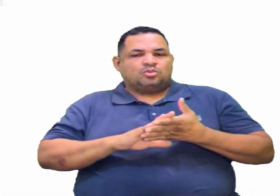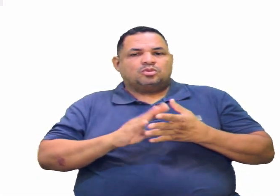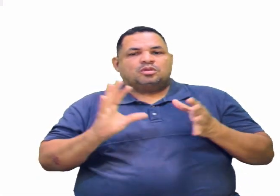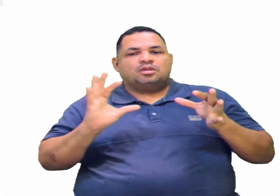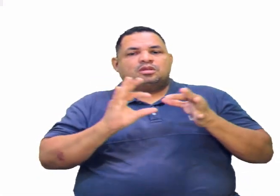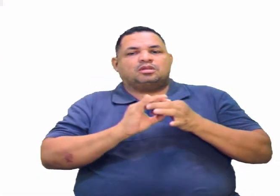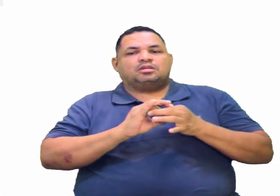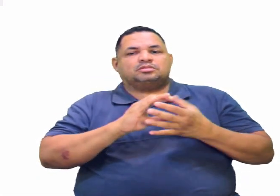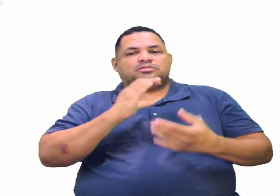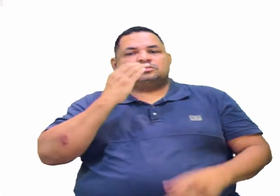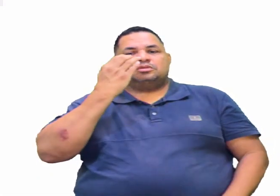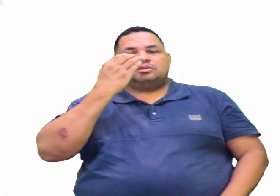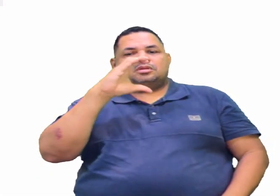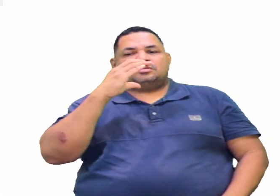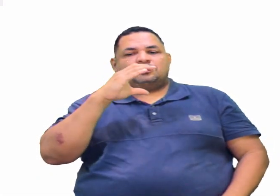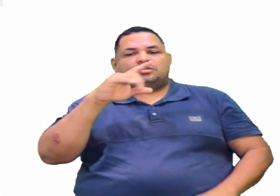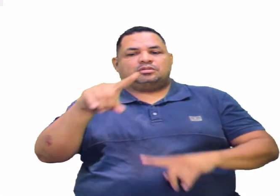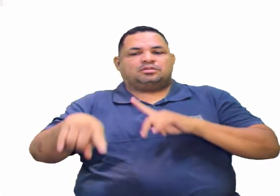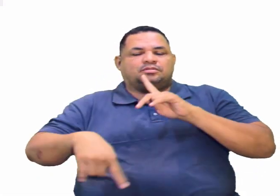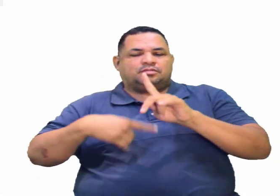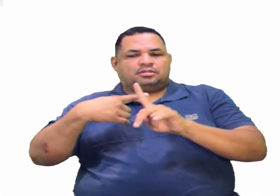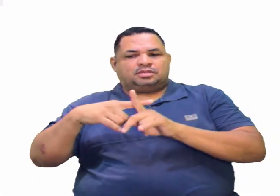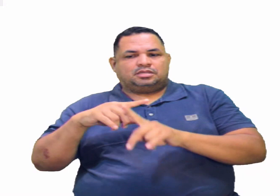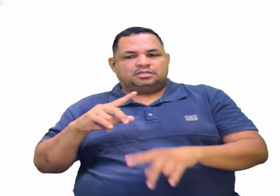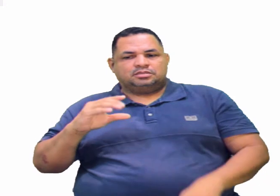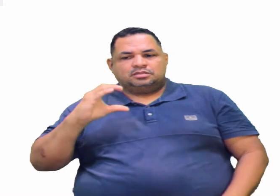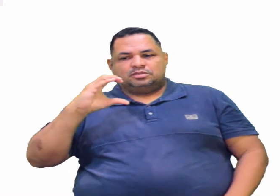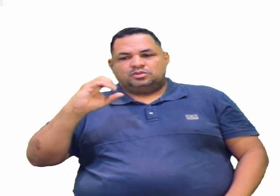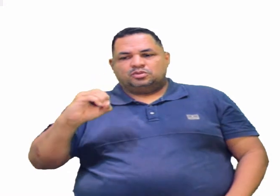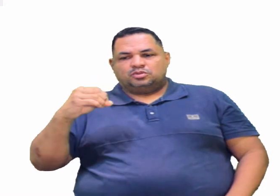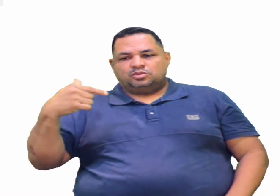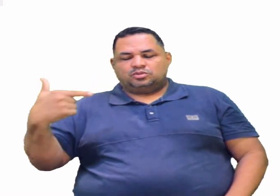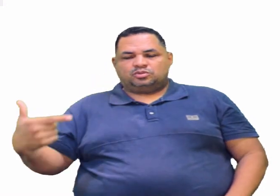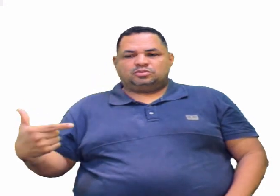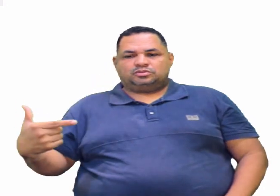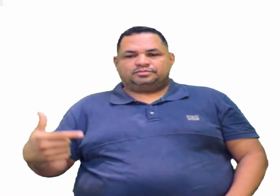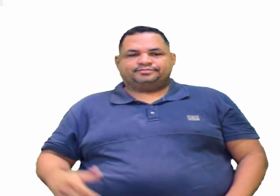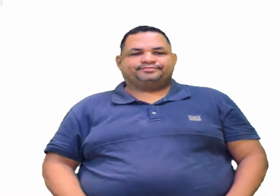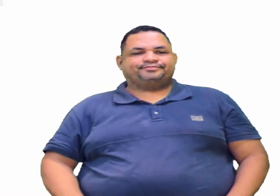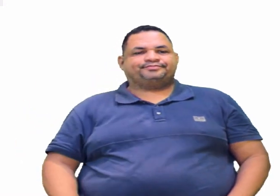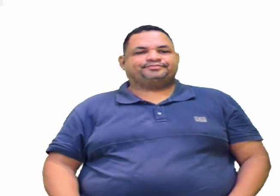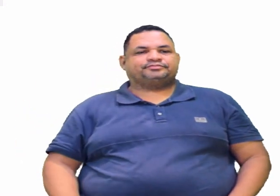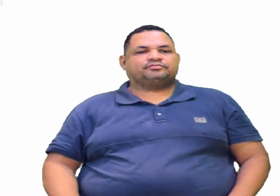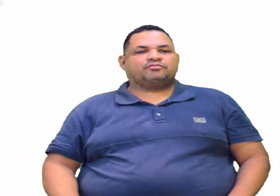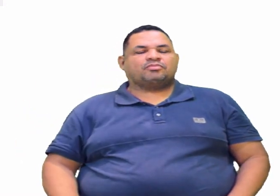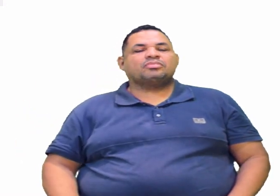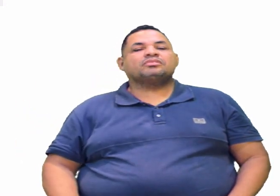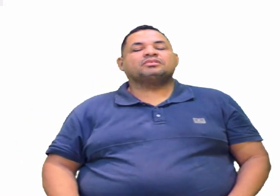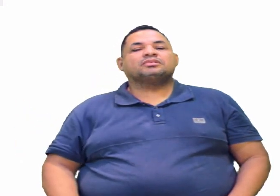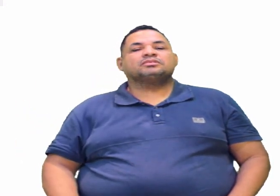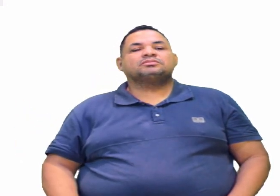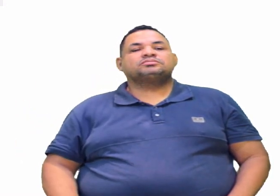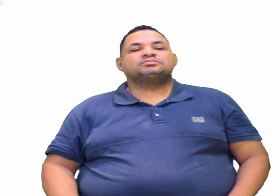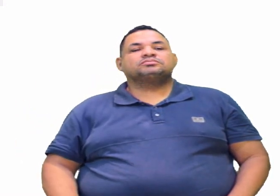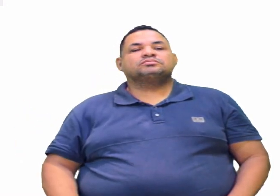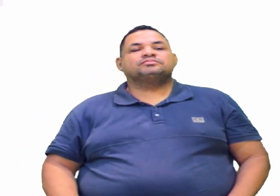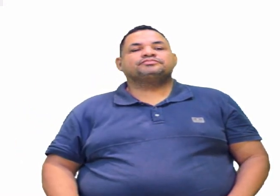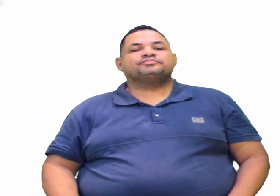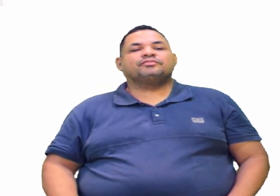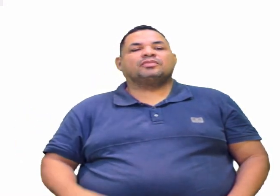o carbono. Essa aí é a carbonila. Então, quando você tem